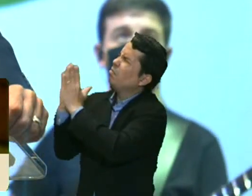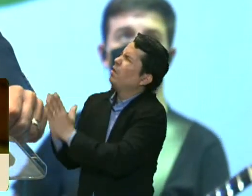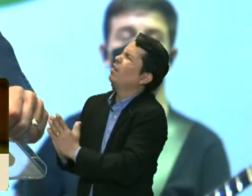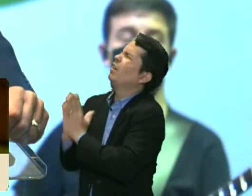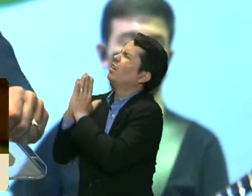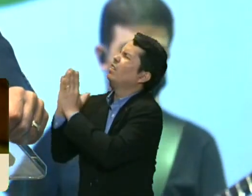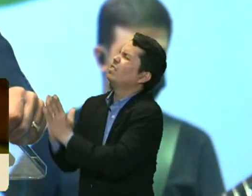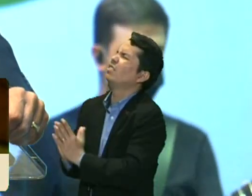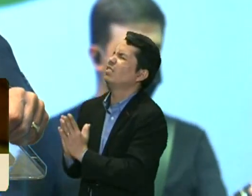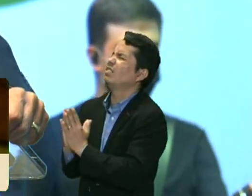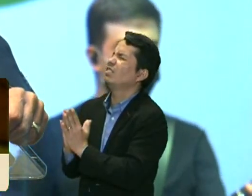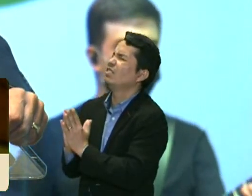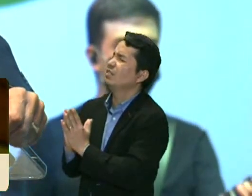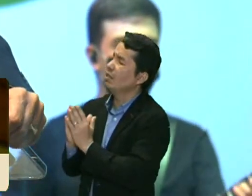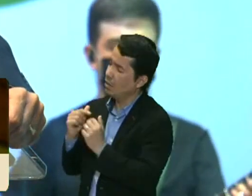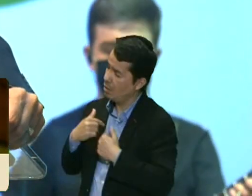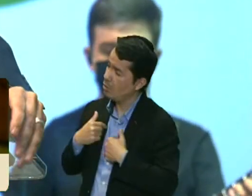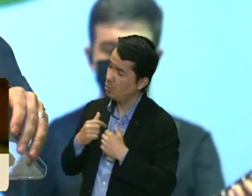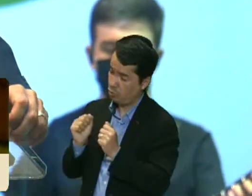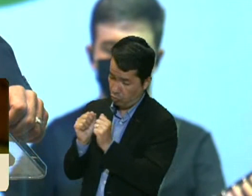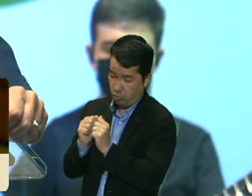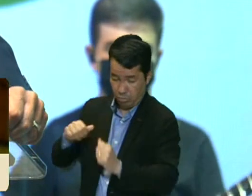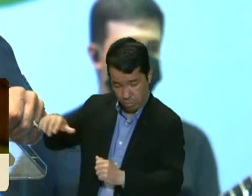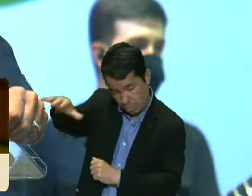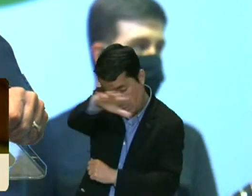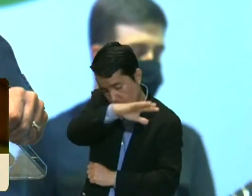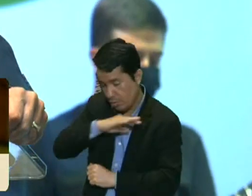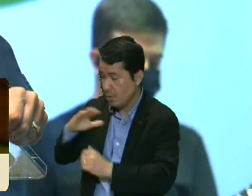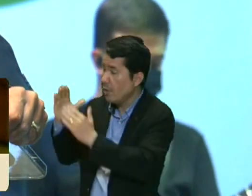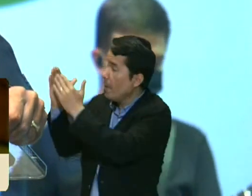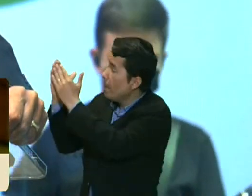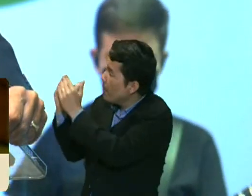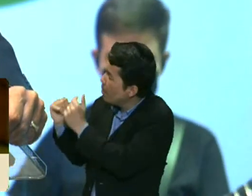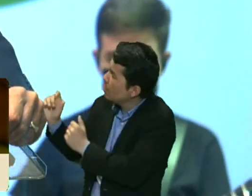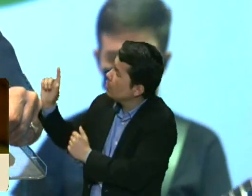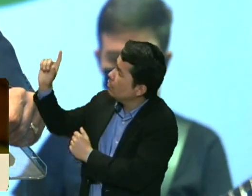ao Senhor, Pai. Algo que é só o Senhor quem pode fazer.